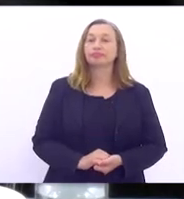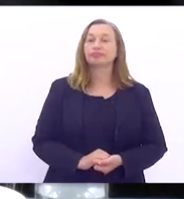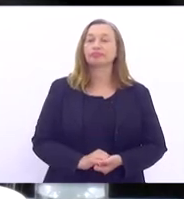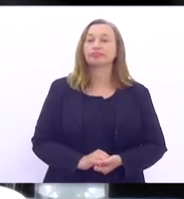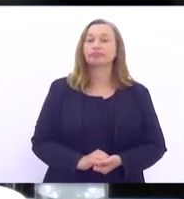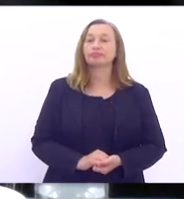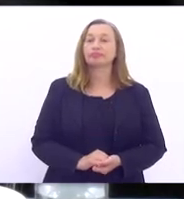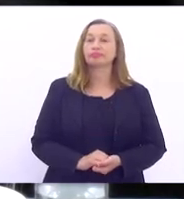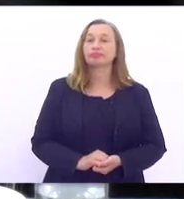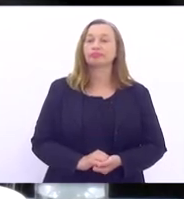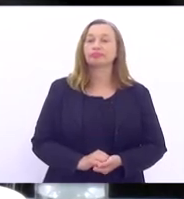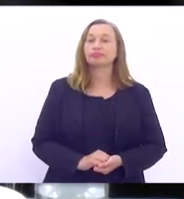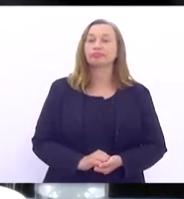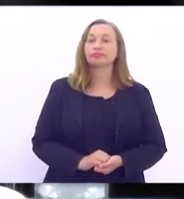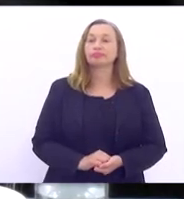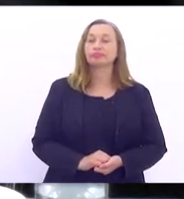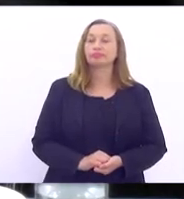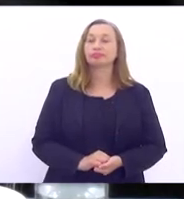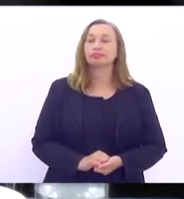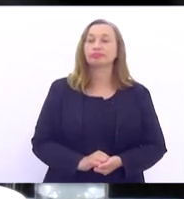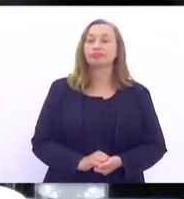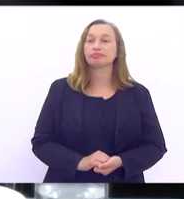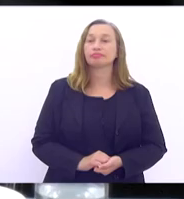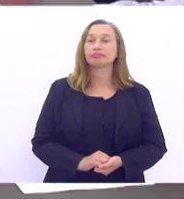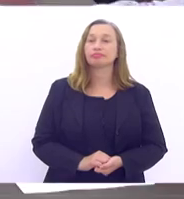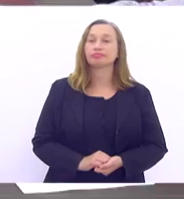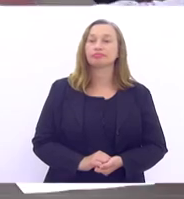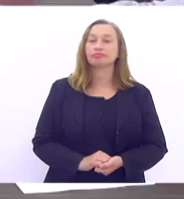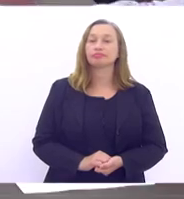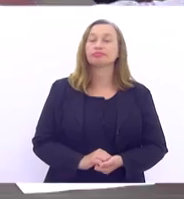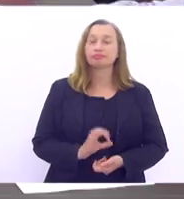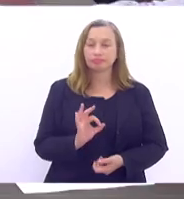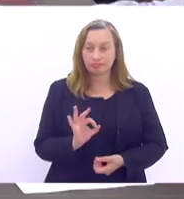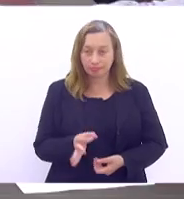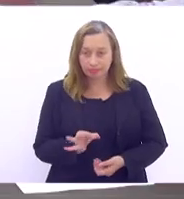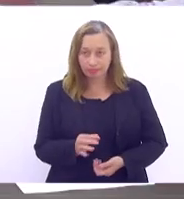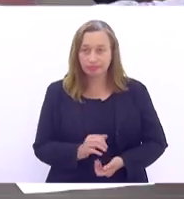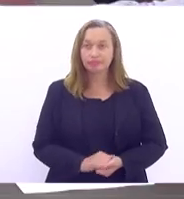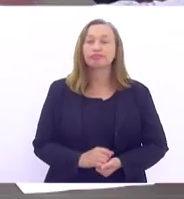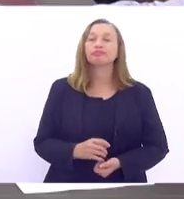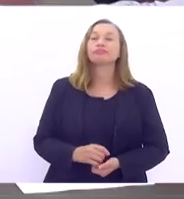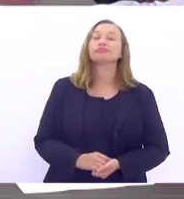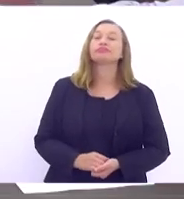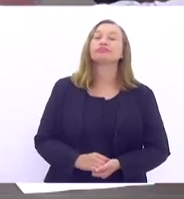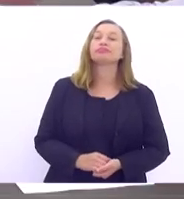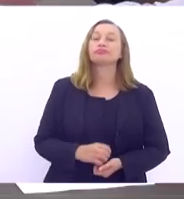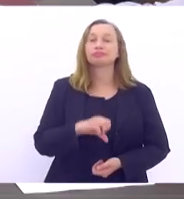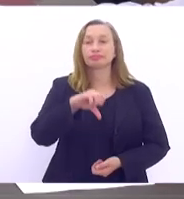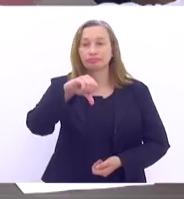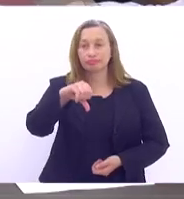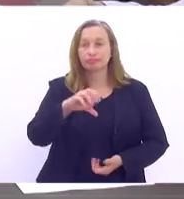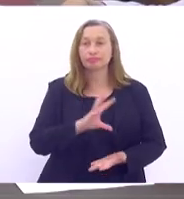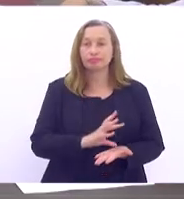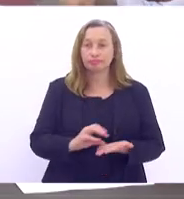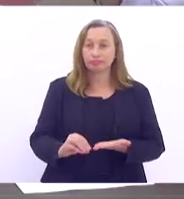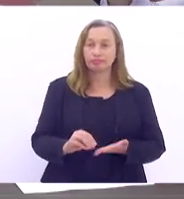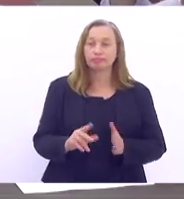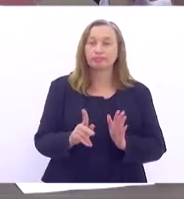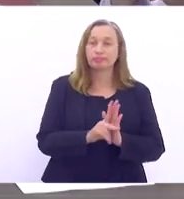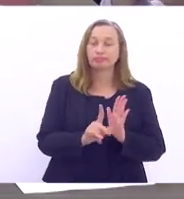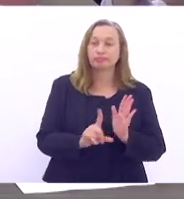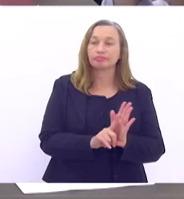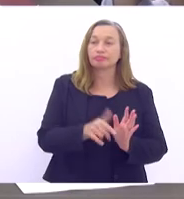da polícia militar como um todo. Perfeito. Passemos, então, ao item 9 da pauta. Projeto de